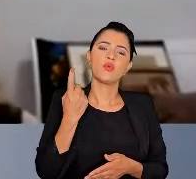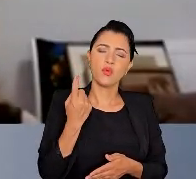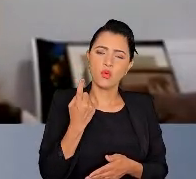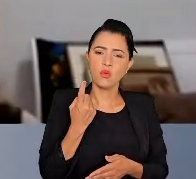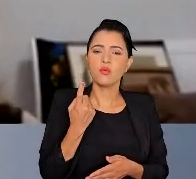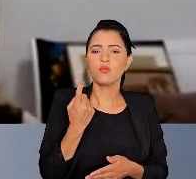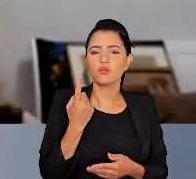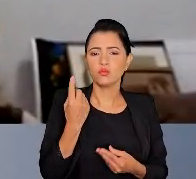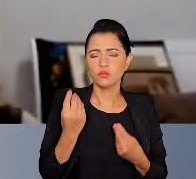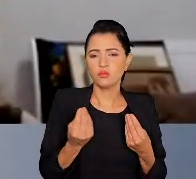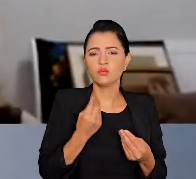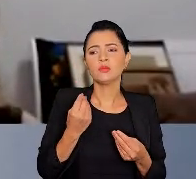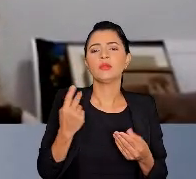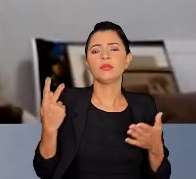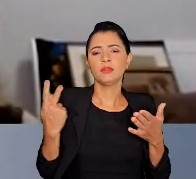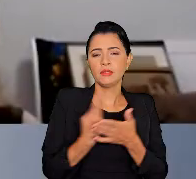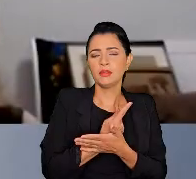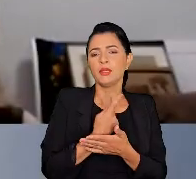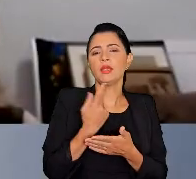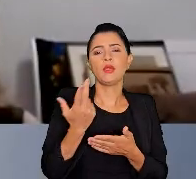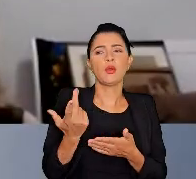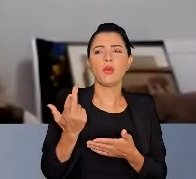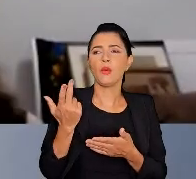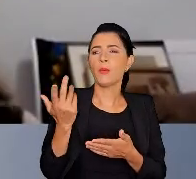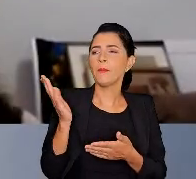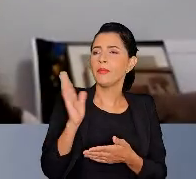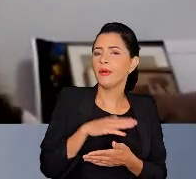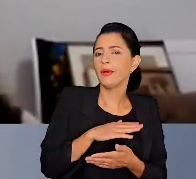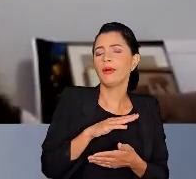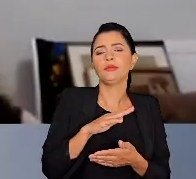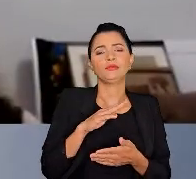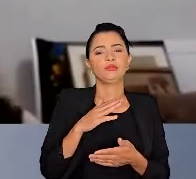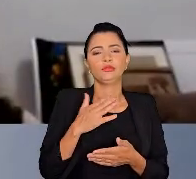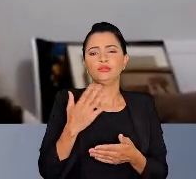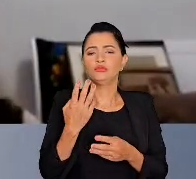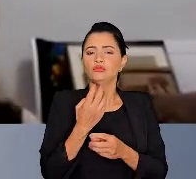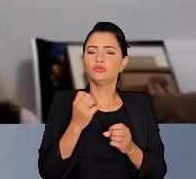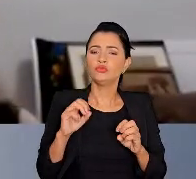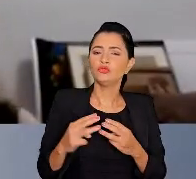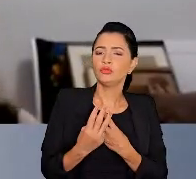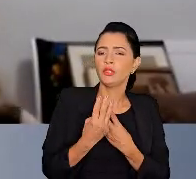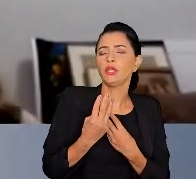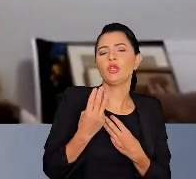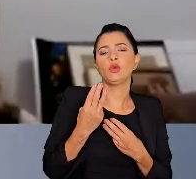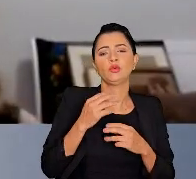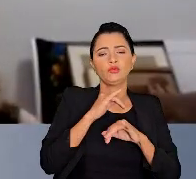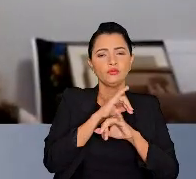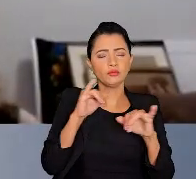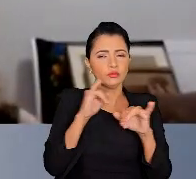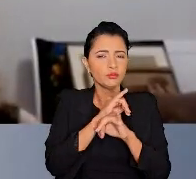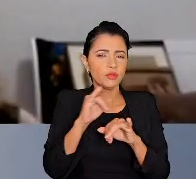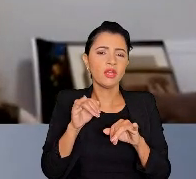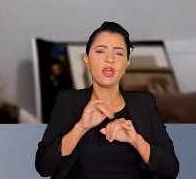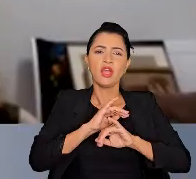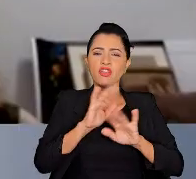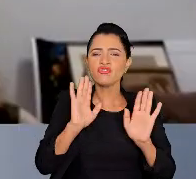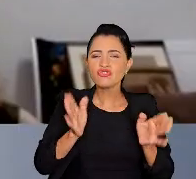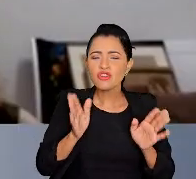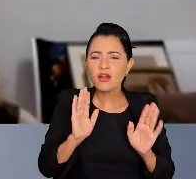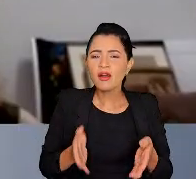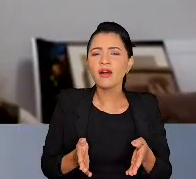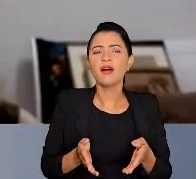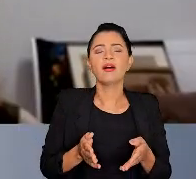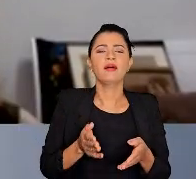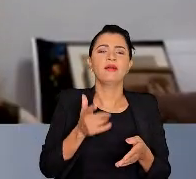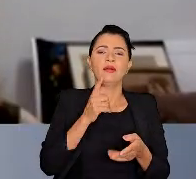grande causadora dos males dos judeus, quando notícias falsas já eram disseminadas, como os libelos